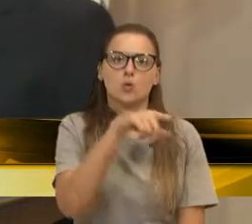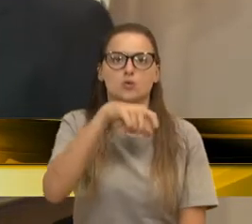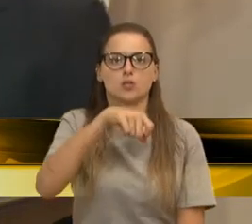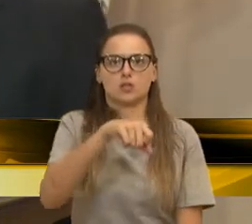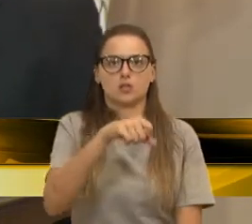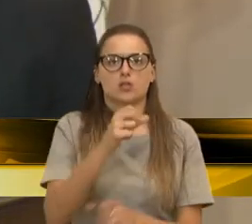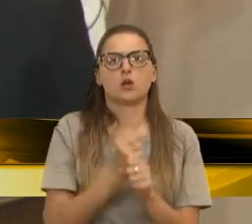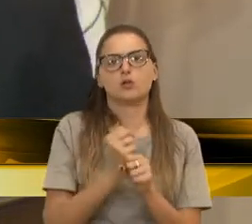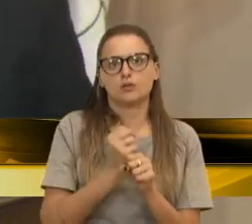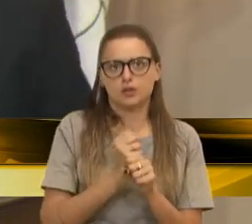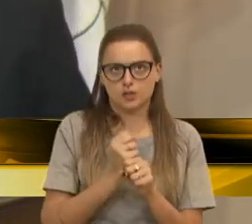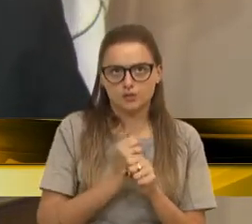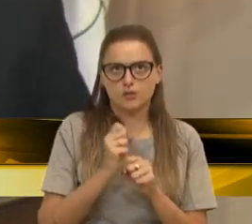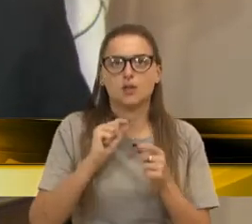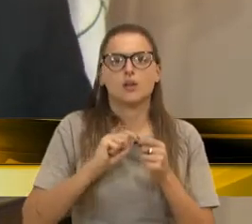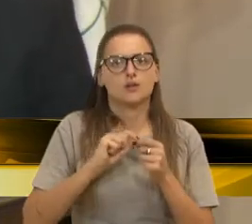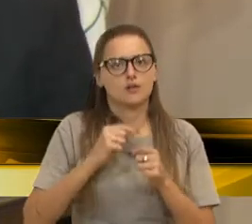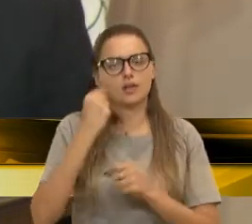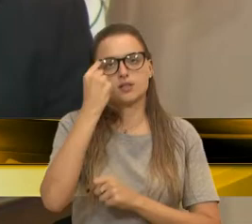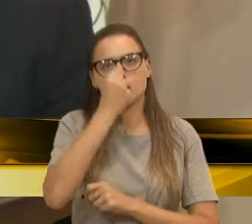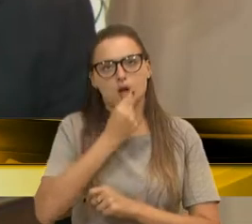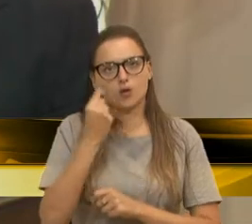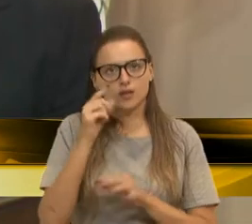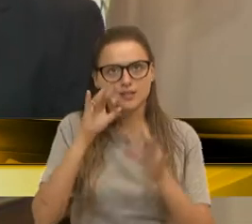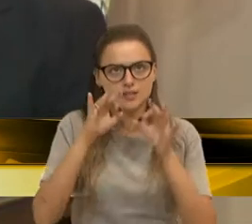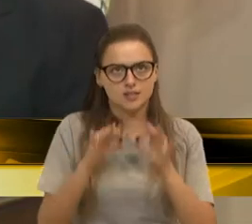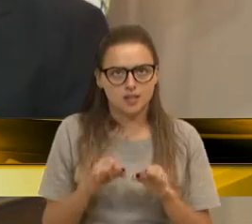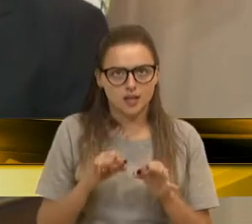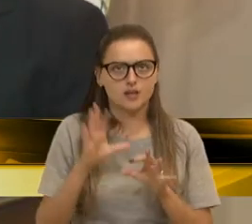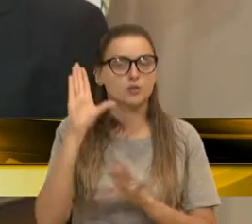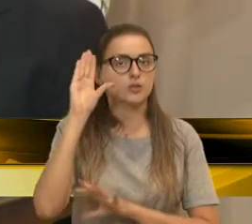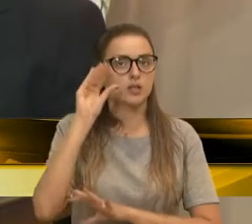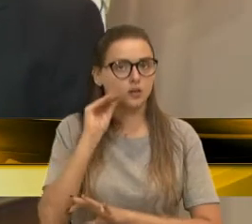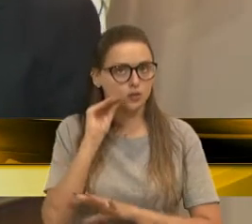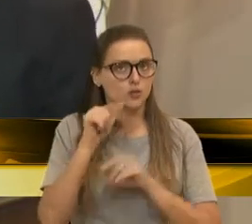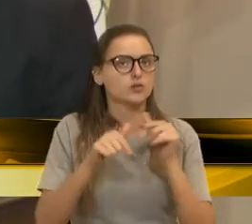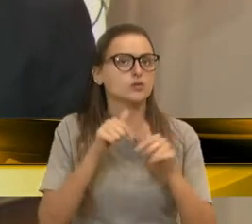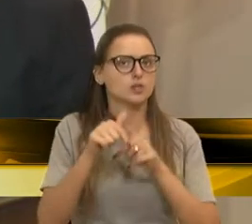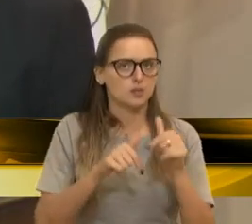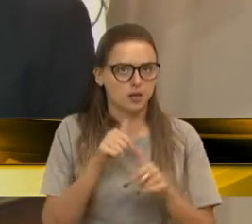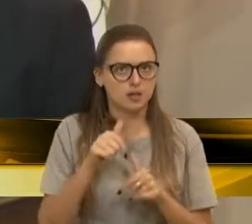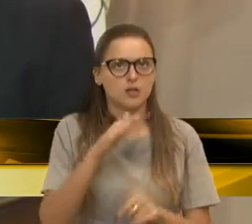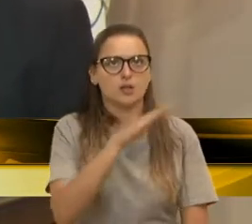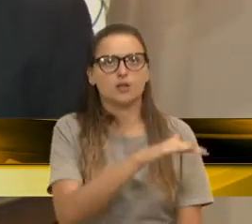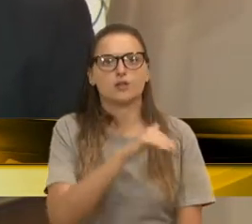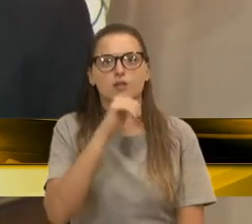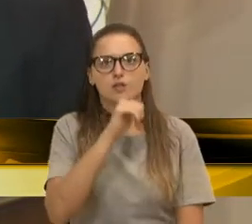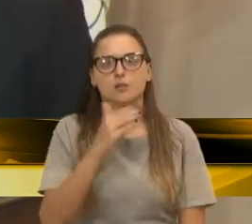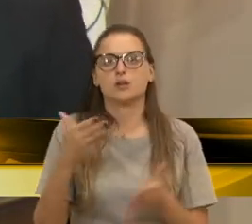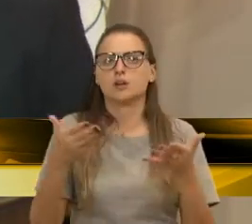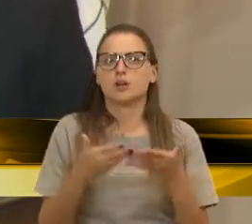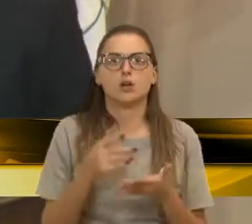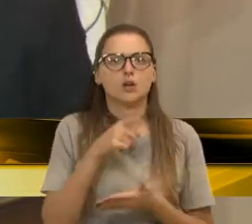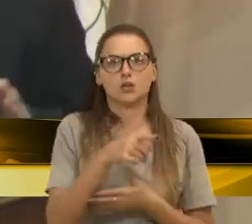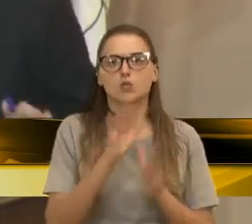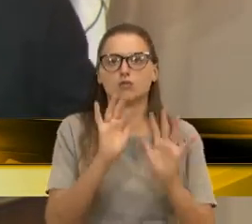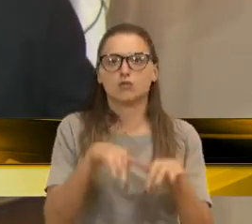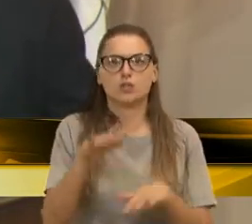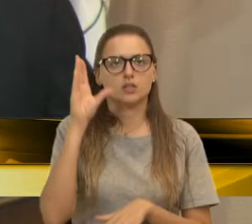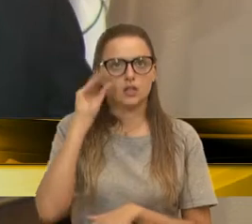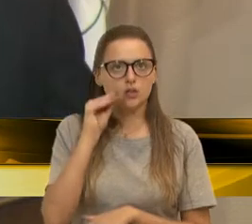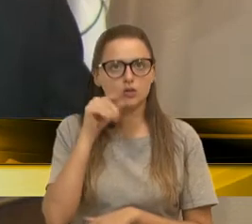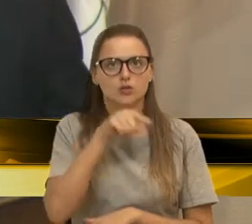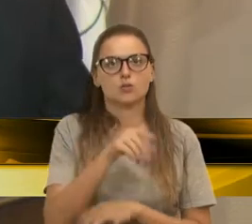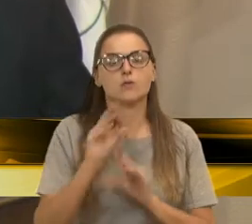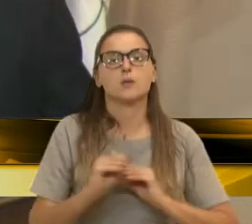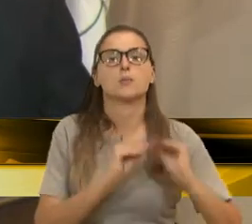anos cumpre a sua carga horária no turno da noite, ele foi chamado e disse: agora tu não vai só fazer o turno da noite, nós vamos te colocar em